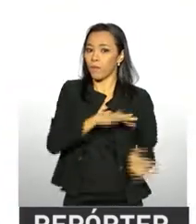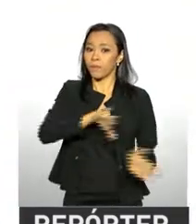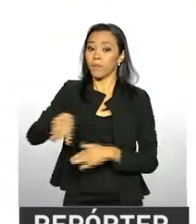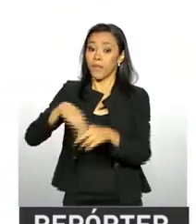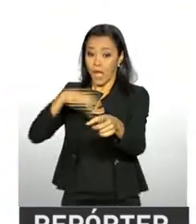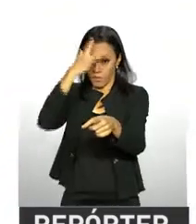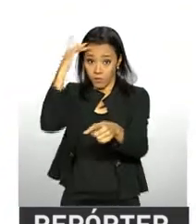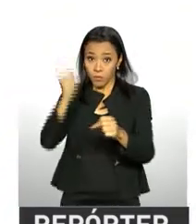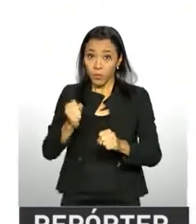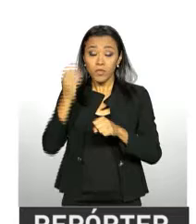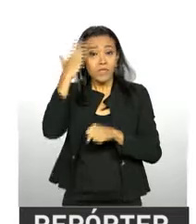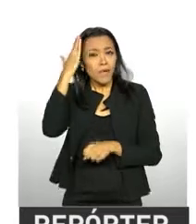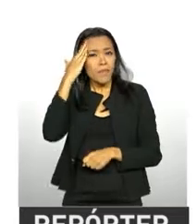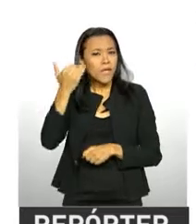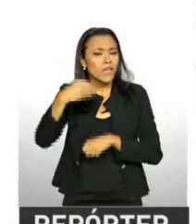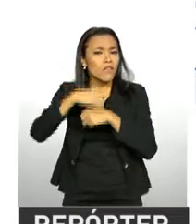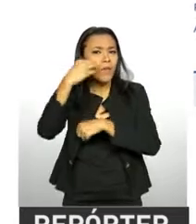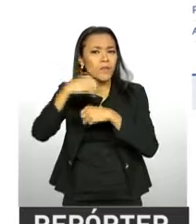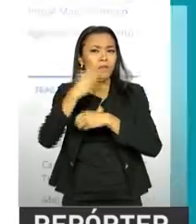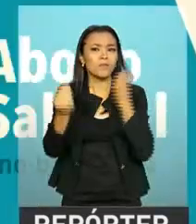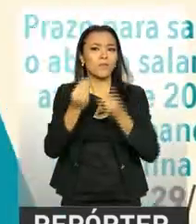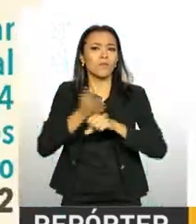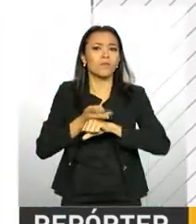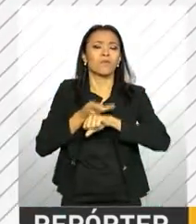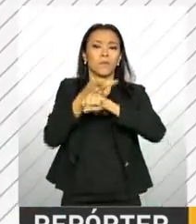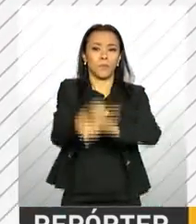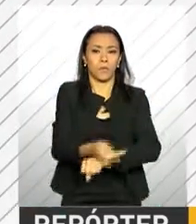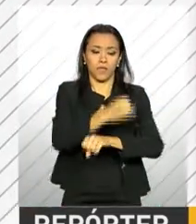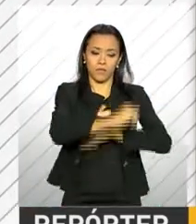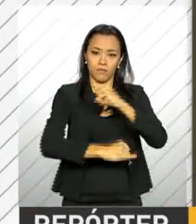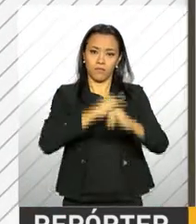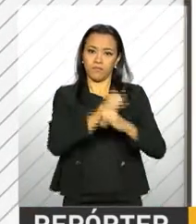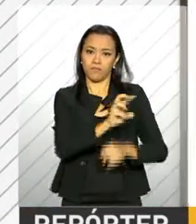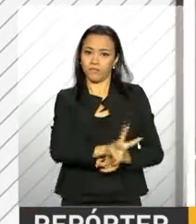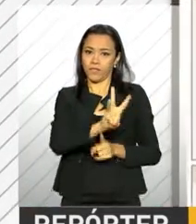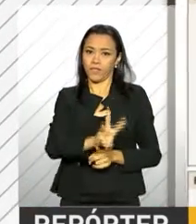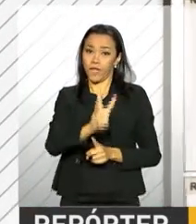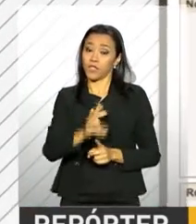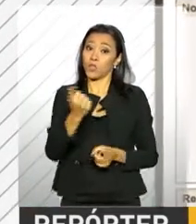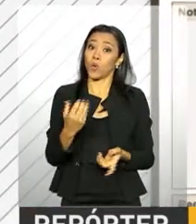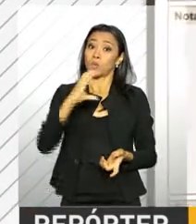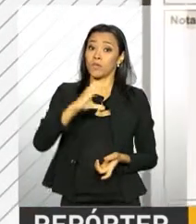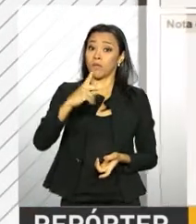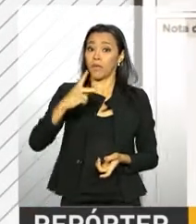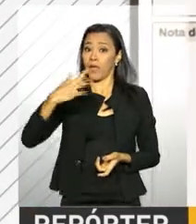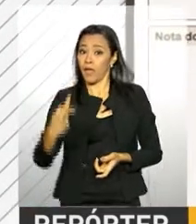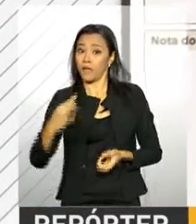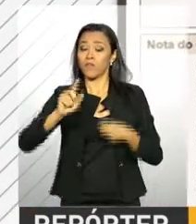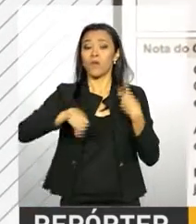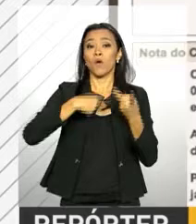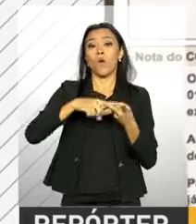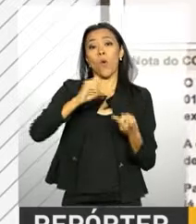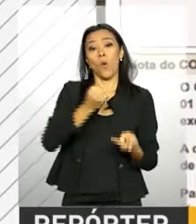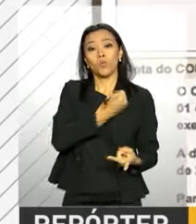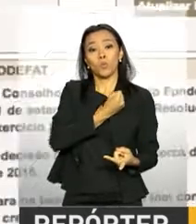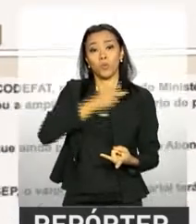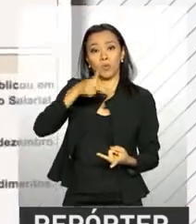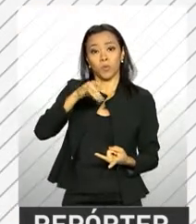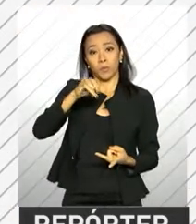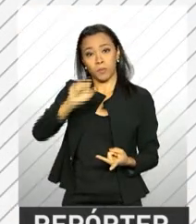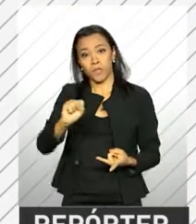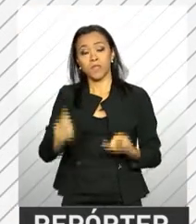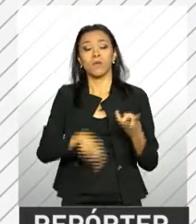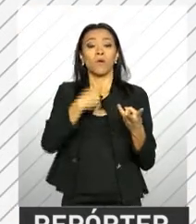a consulta pelo site do ministério do trabalho com o cpf ou número do pis pasep ea data de nascimento